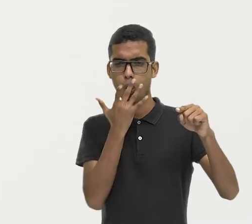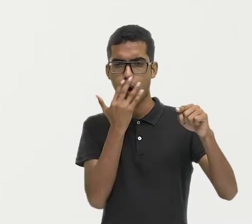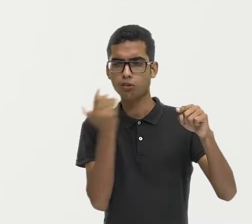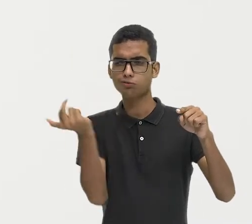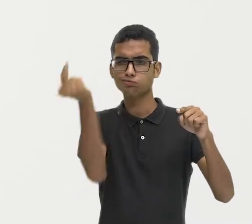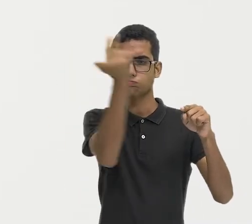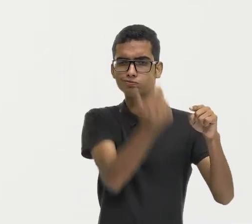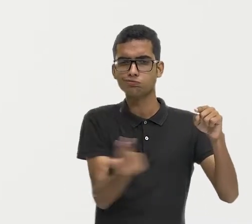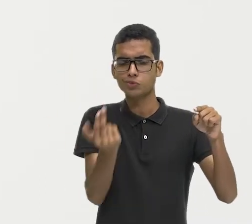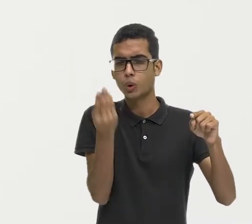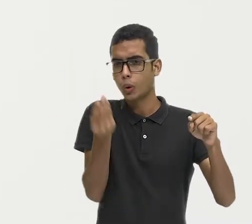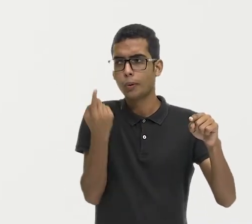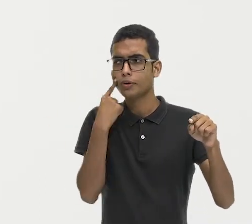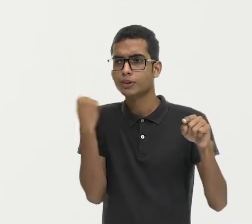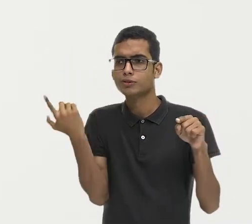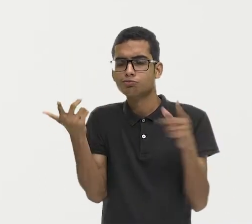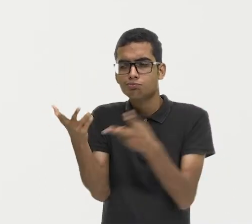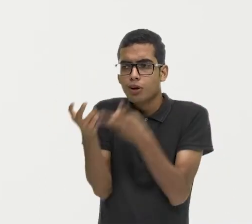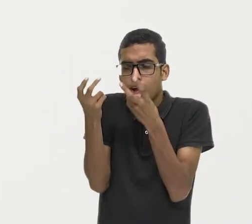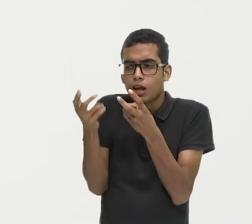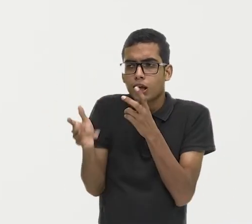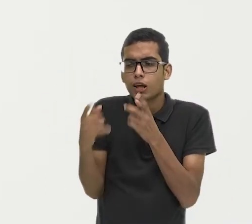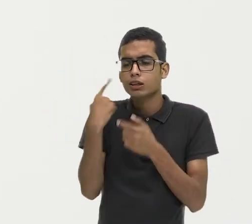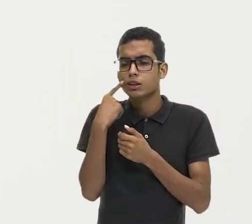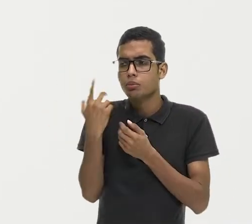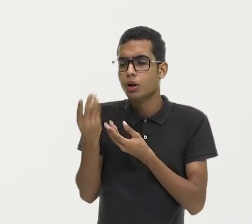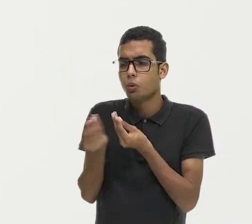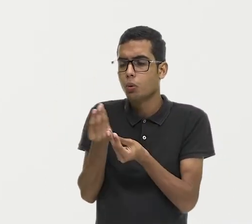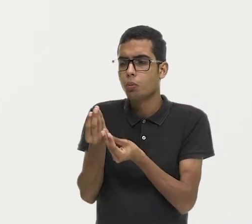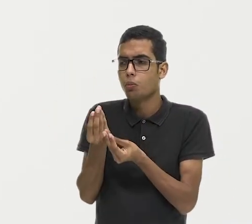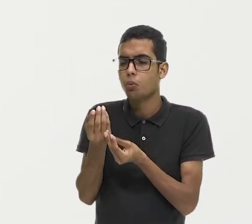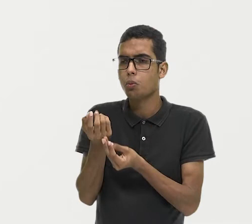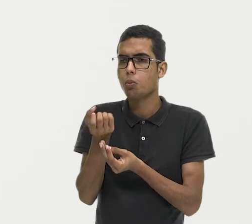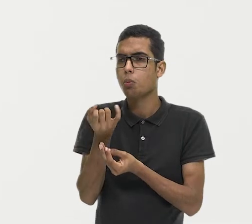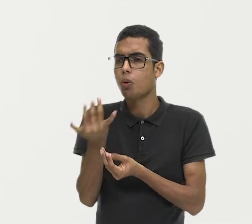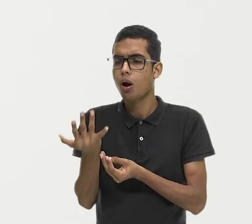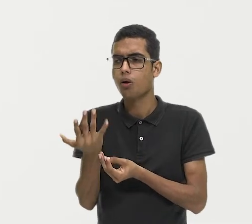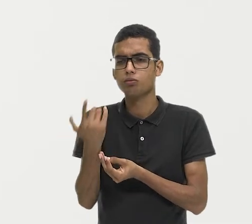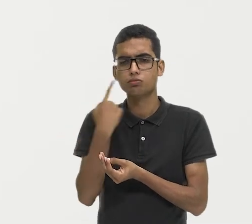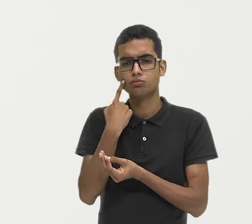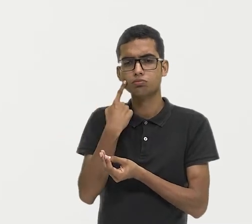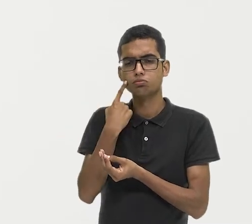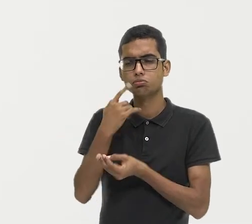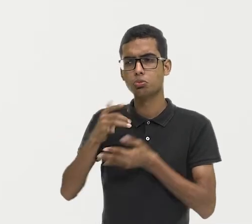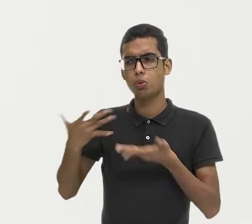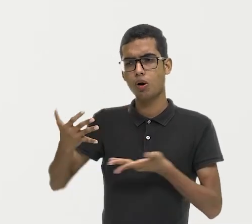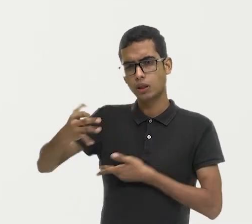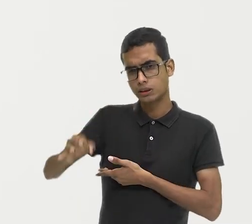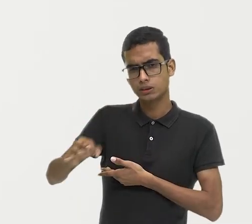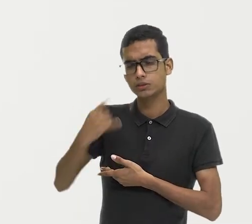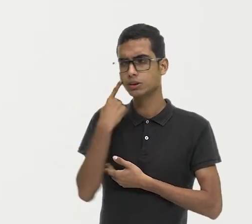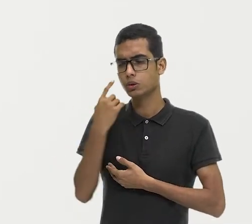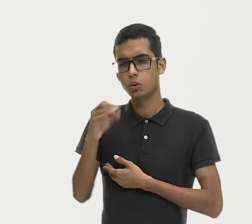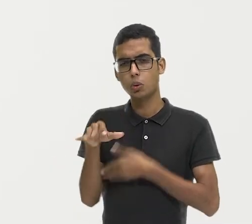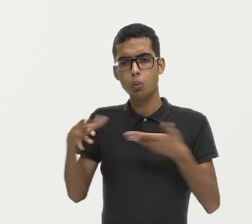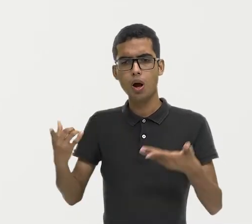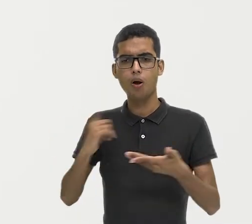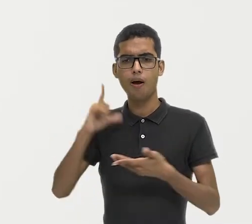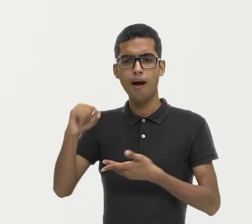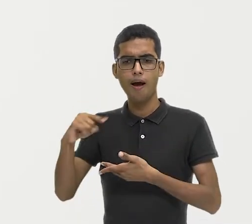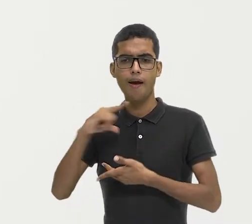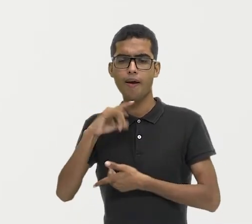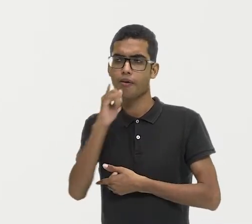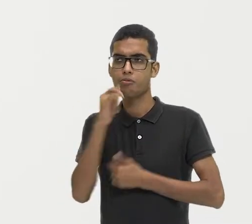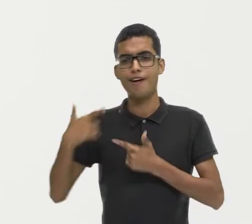mesma cor, como é que você vai fazer para identificar do que se trata cada um deles, tá? Até porque, somente